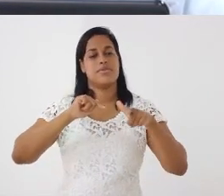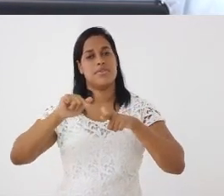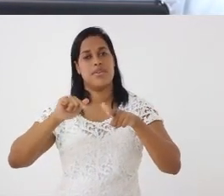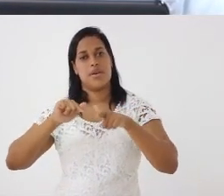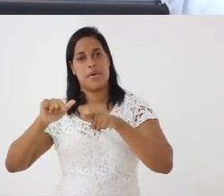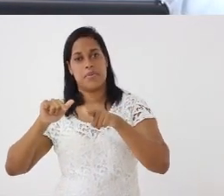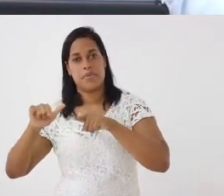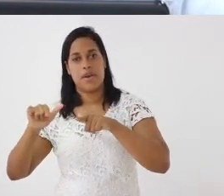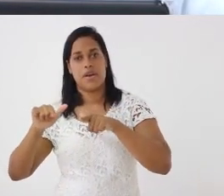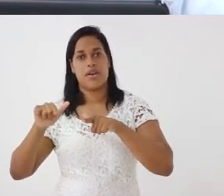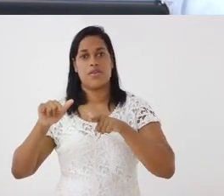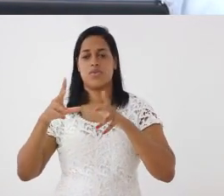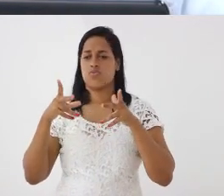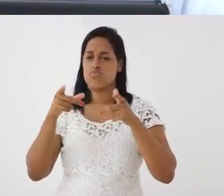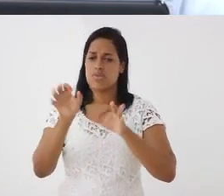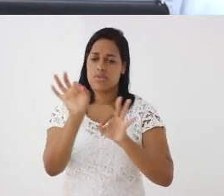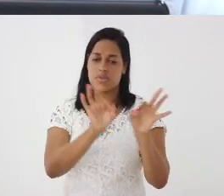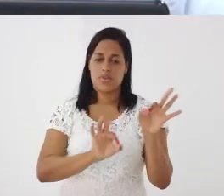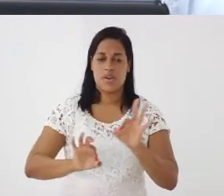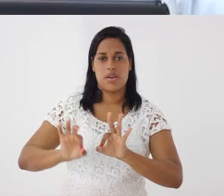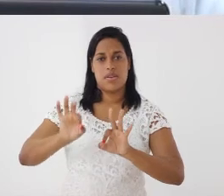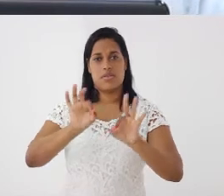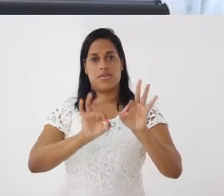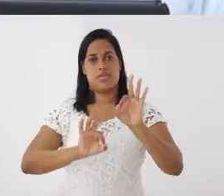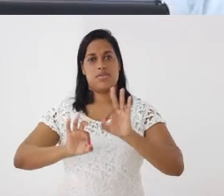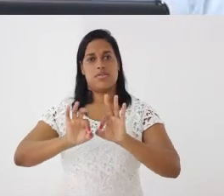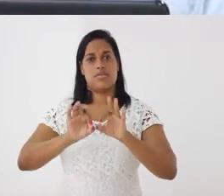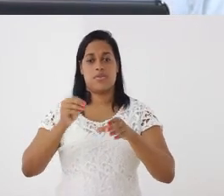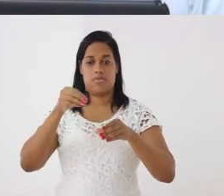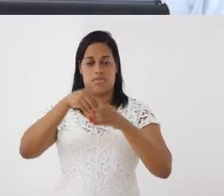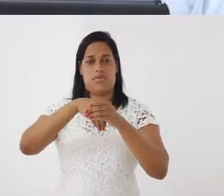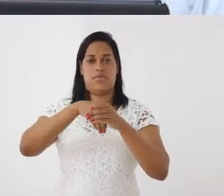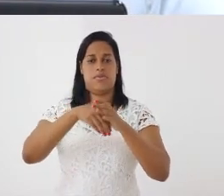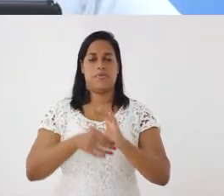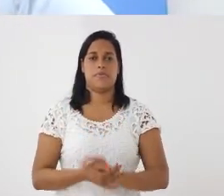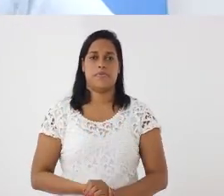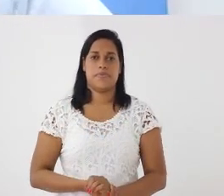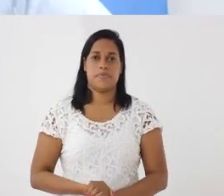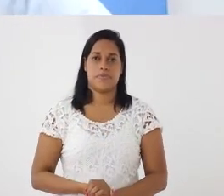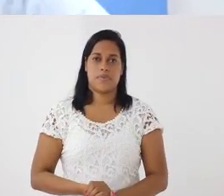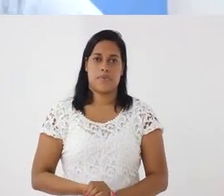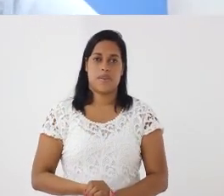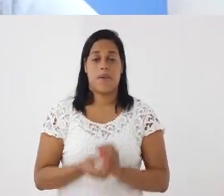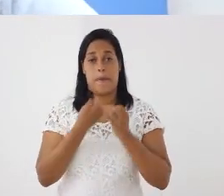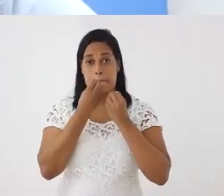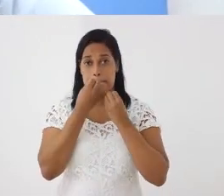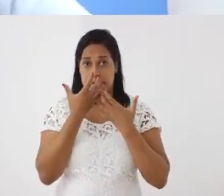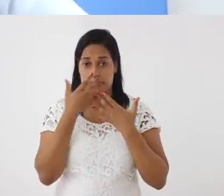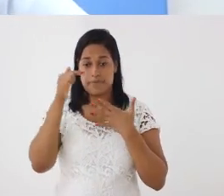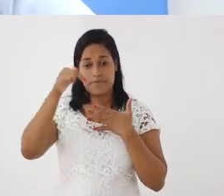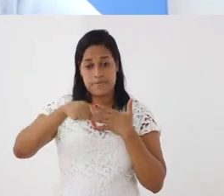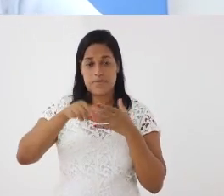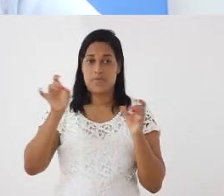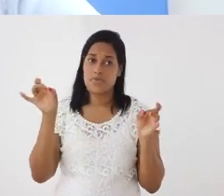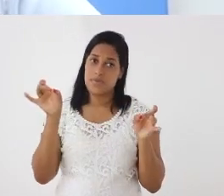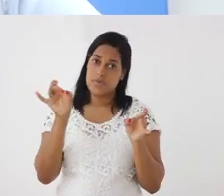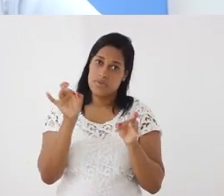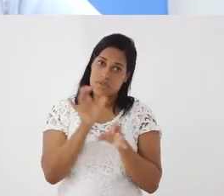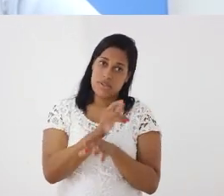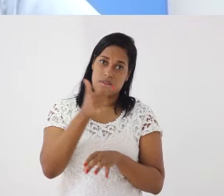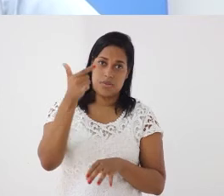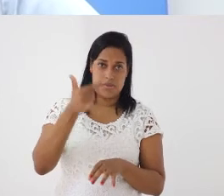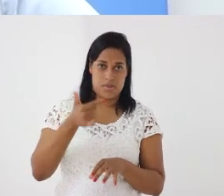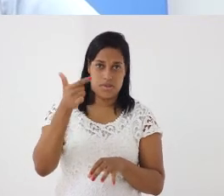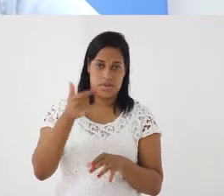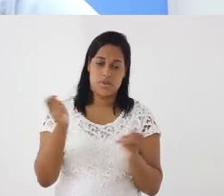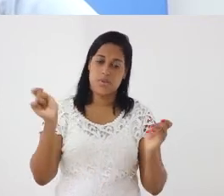todos que estão ao redor de uma organização e nela inseridas. Gente, com isso, Terminamos a